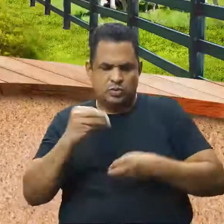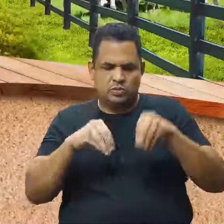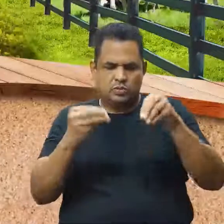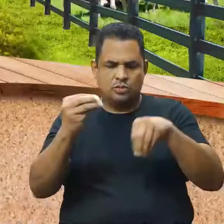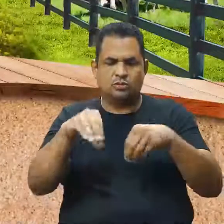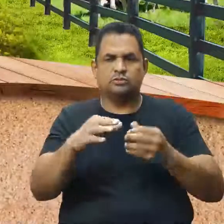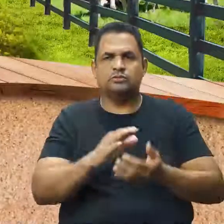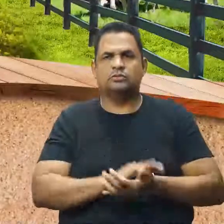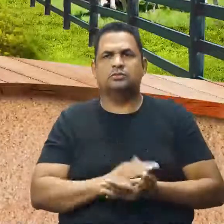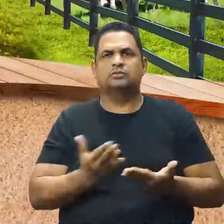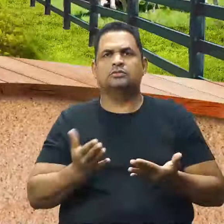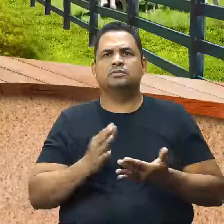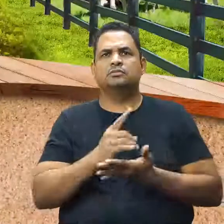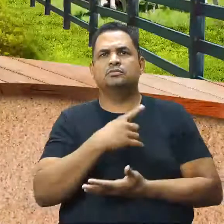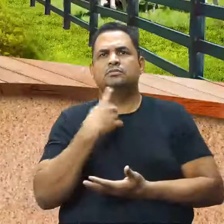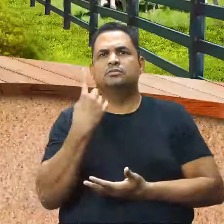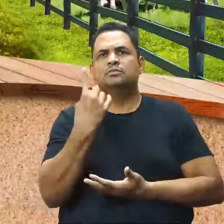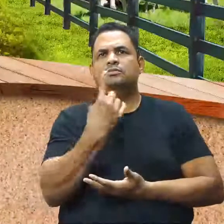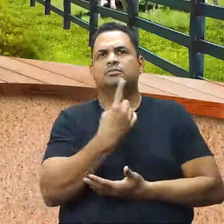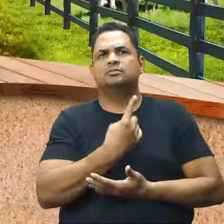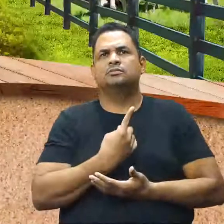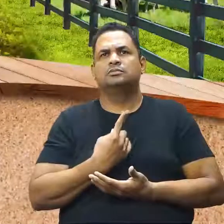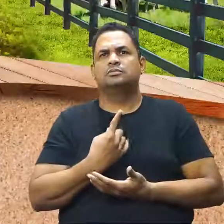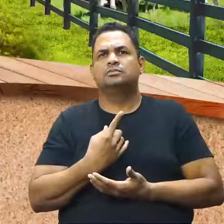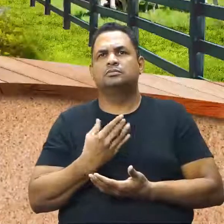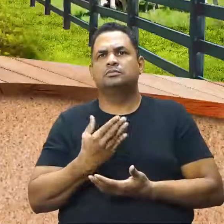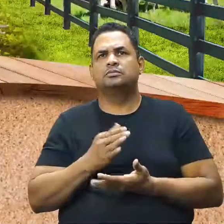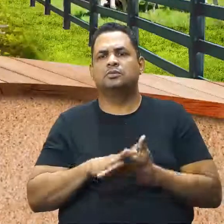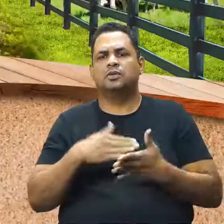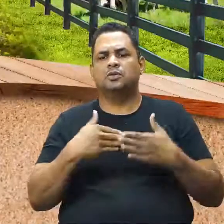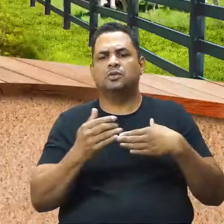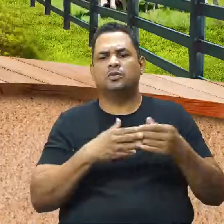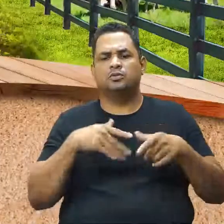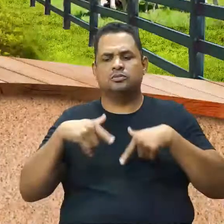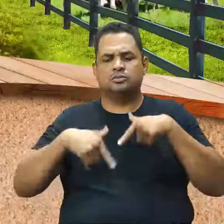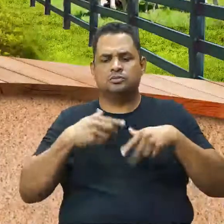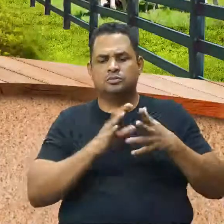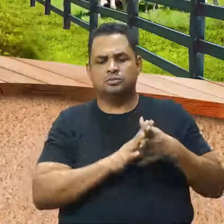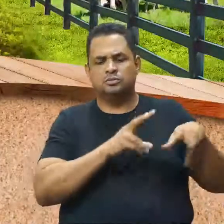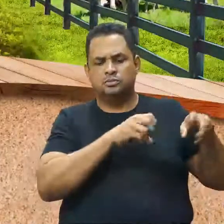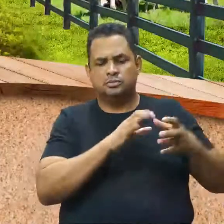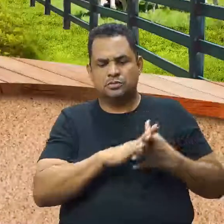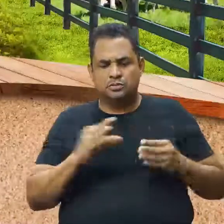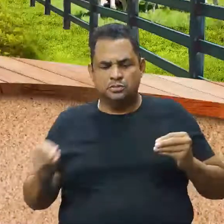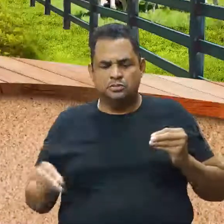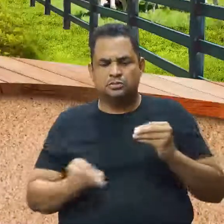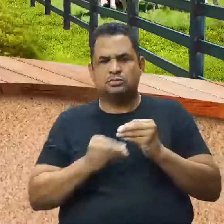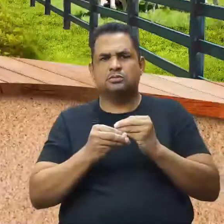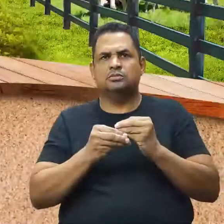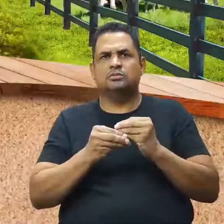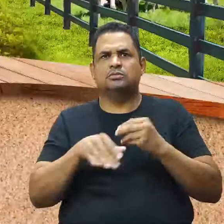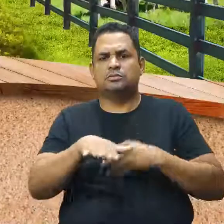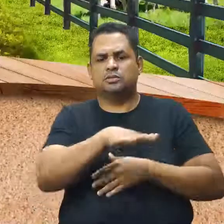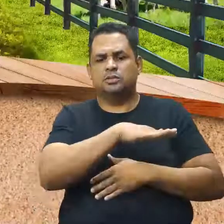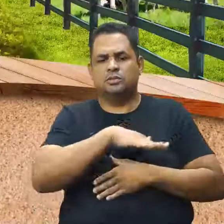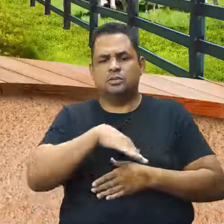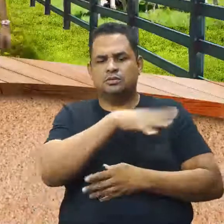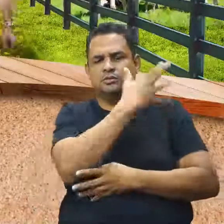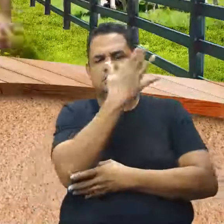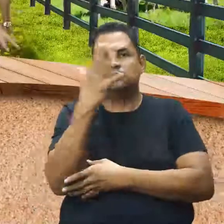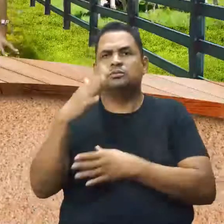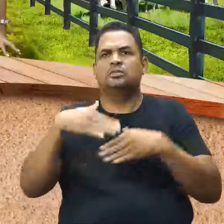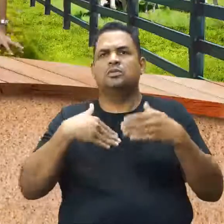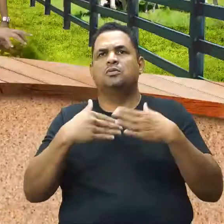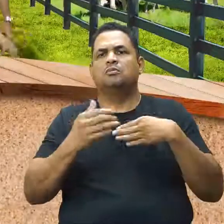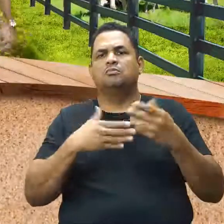tratos culturais que nós colocamos, qualquer atividade agrícola inserida numa área florestal,